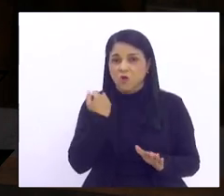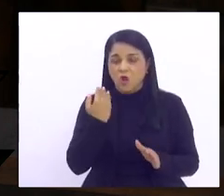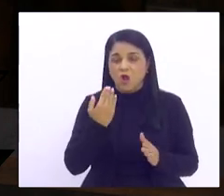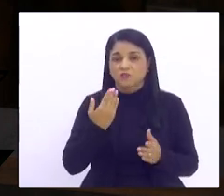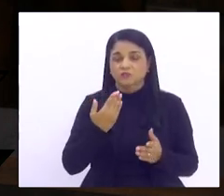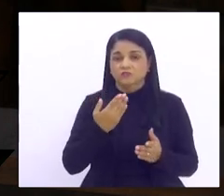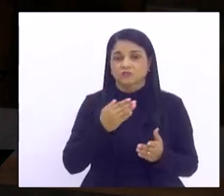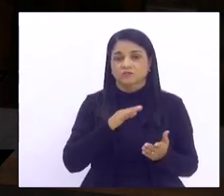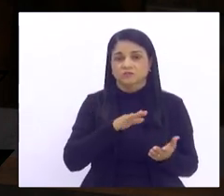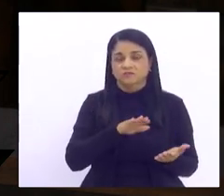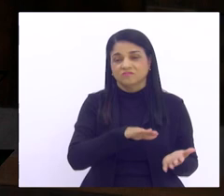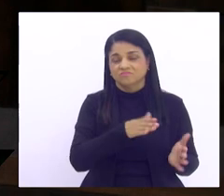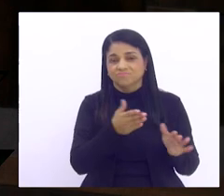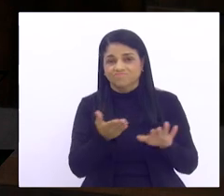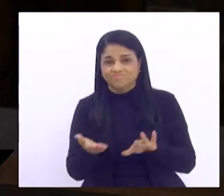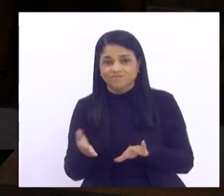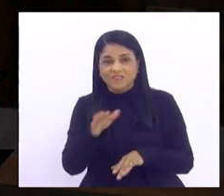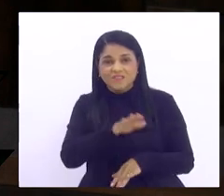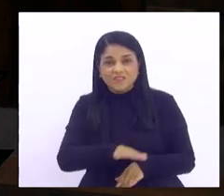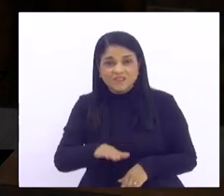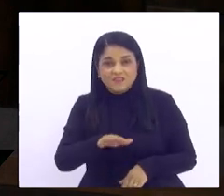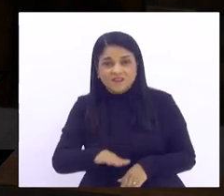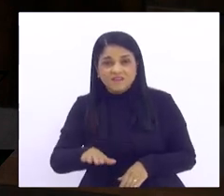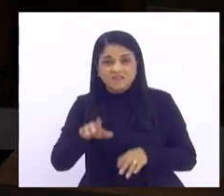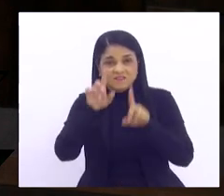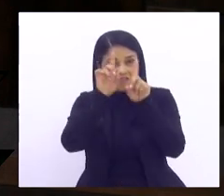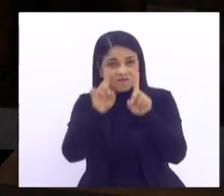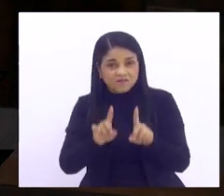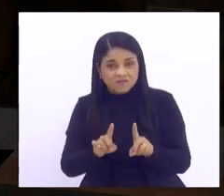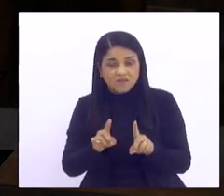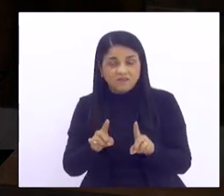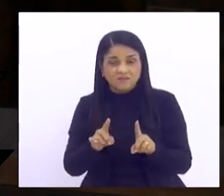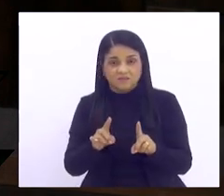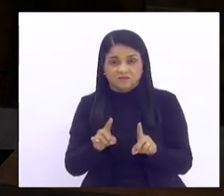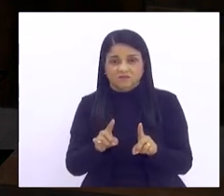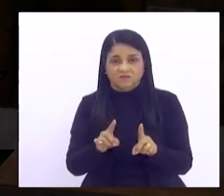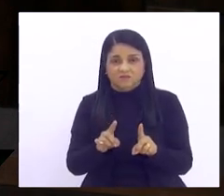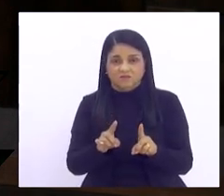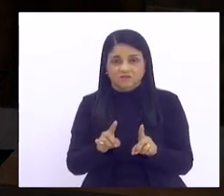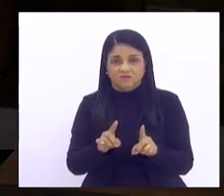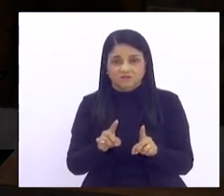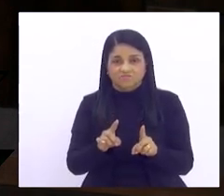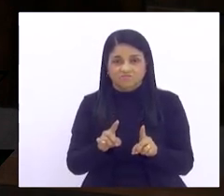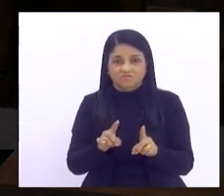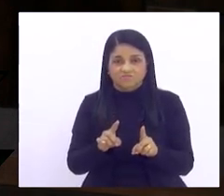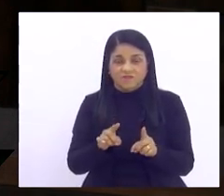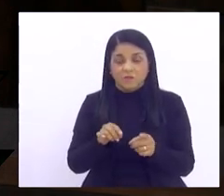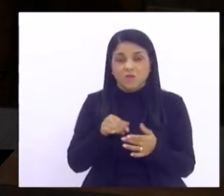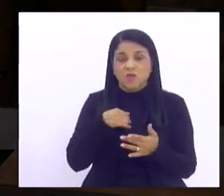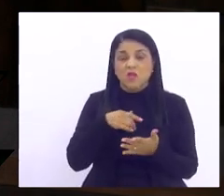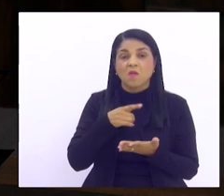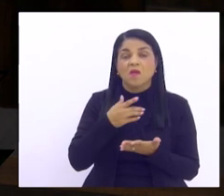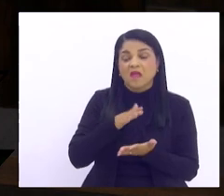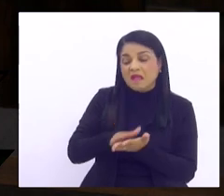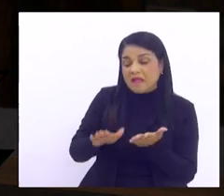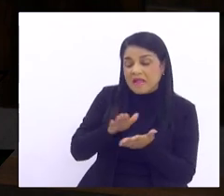doentes, deficientes, com as quais se gastam muitos recursos.